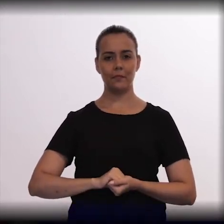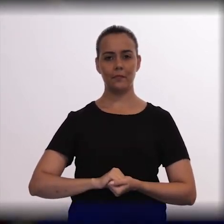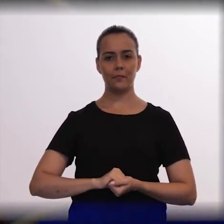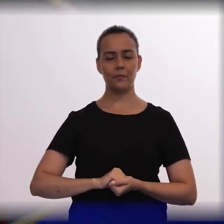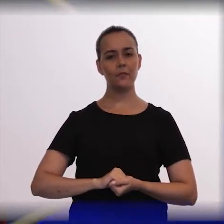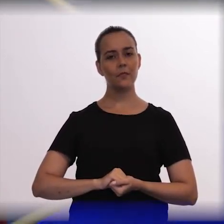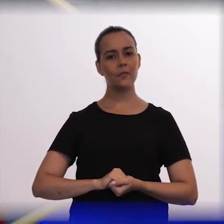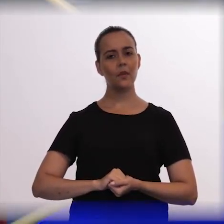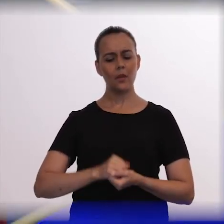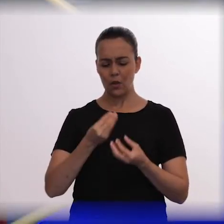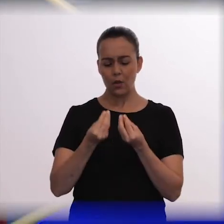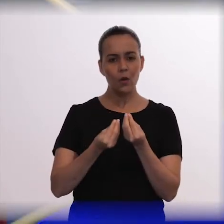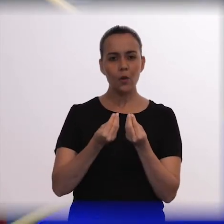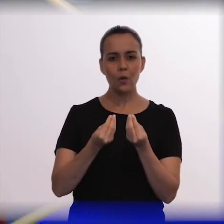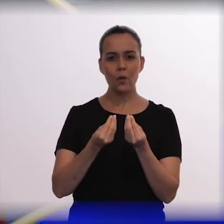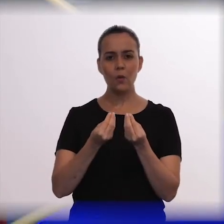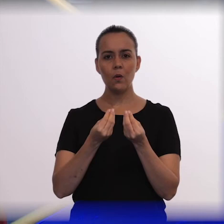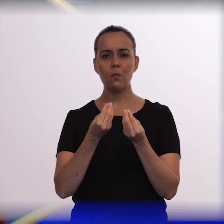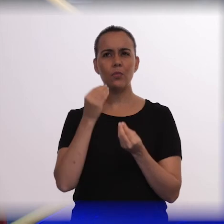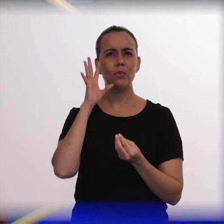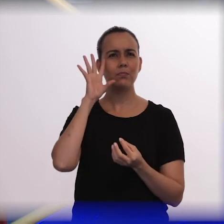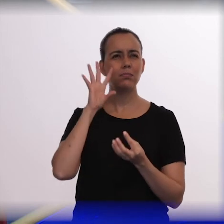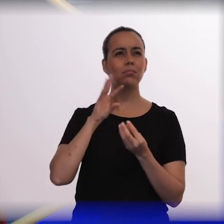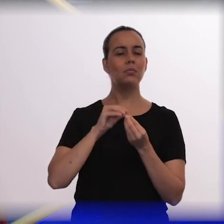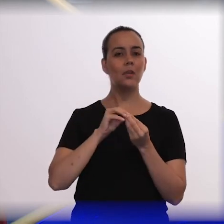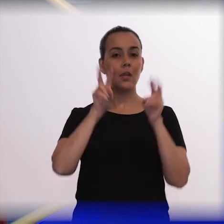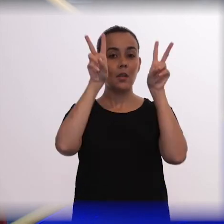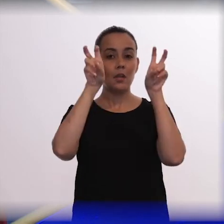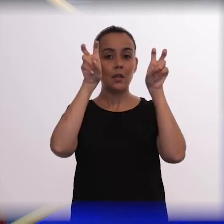como entendemos o termo sofrimento na psicologia.